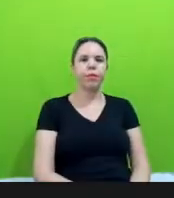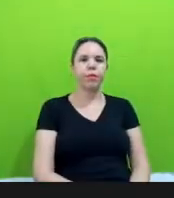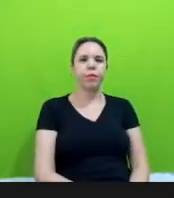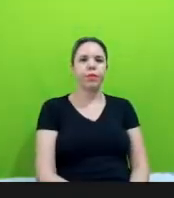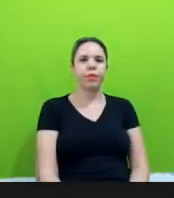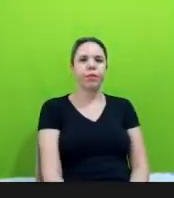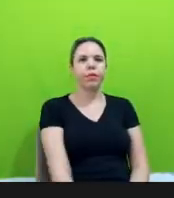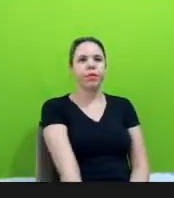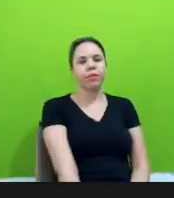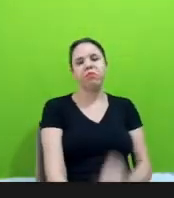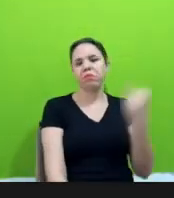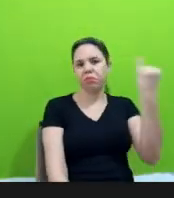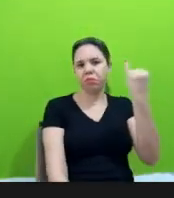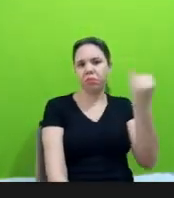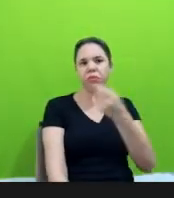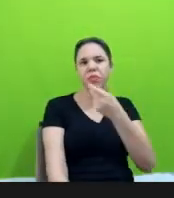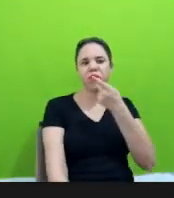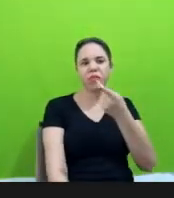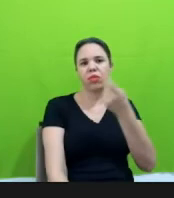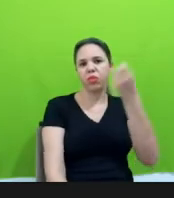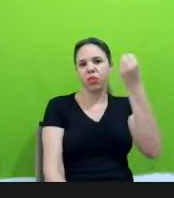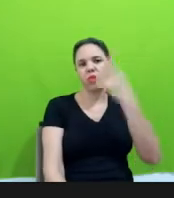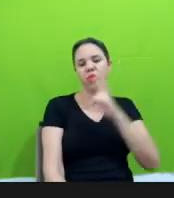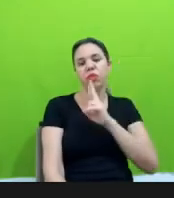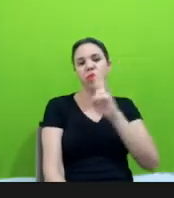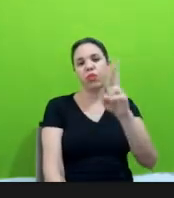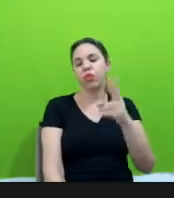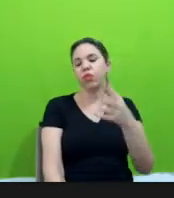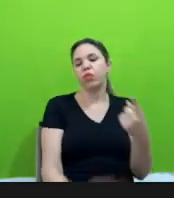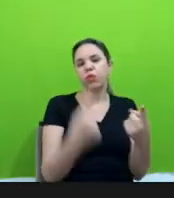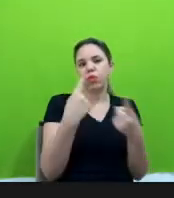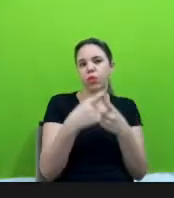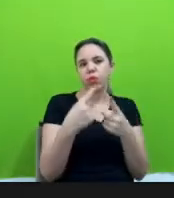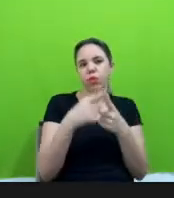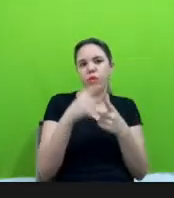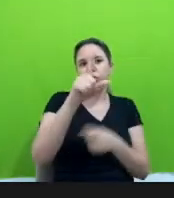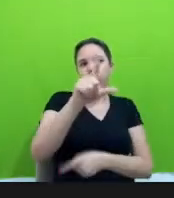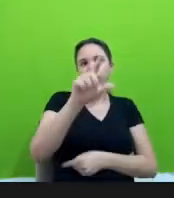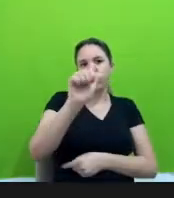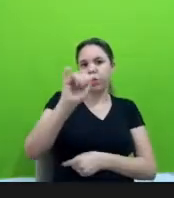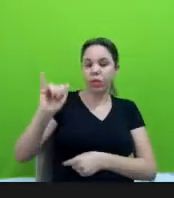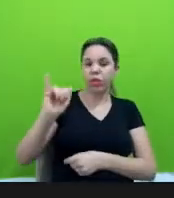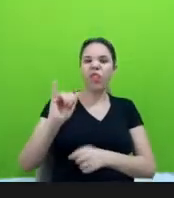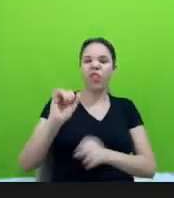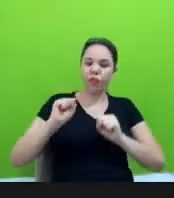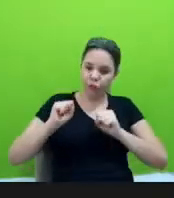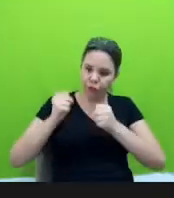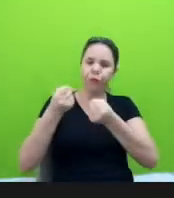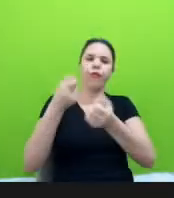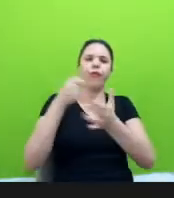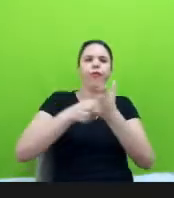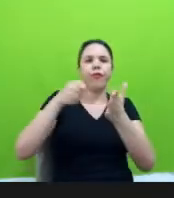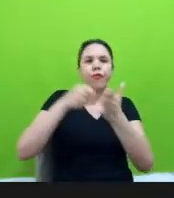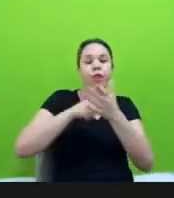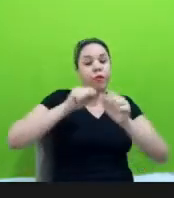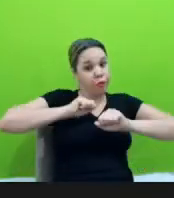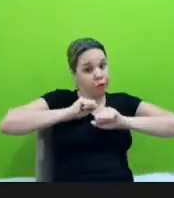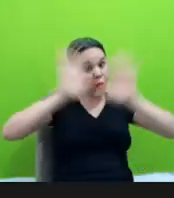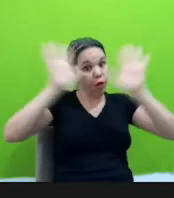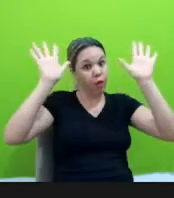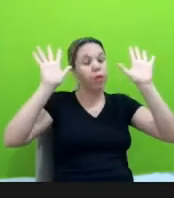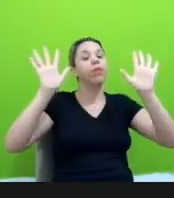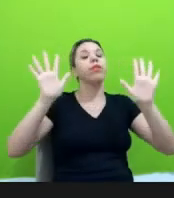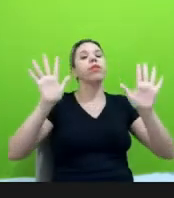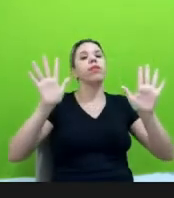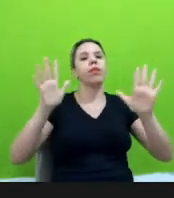Importante esse seu relato, Léo, até porque a LAI, ela força essa questão da transparência, né? Então, muitos